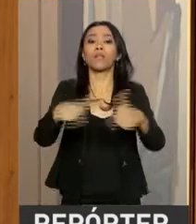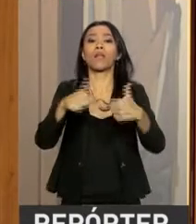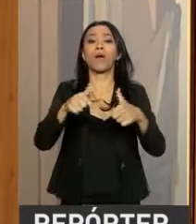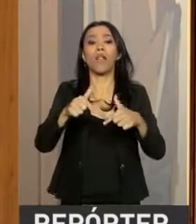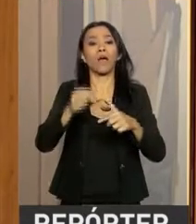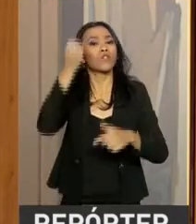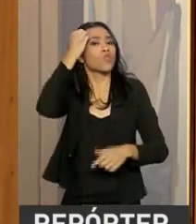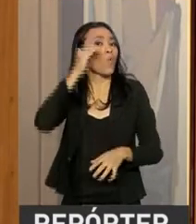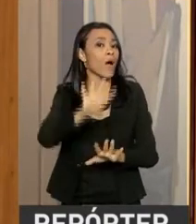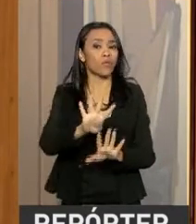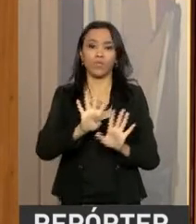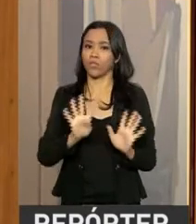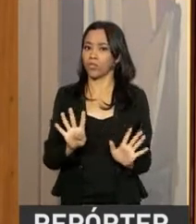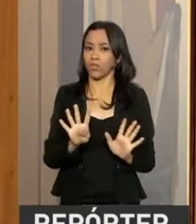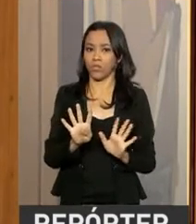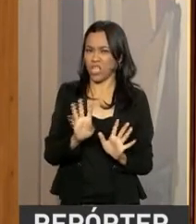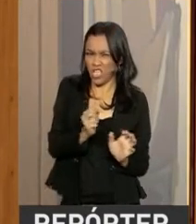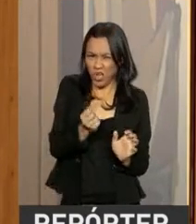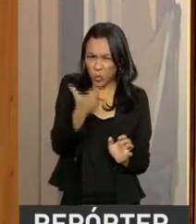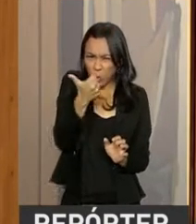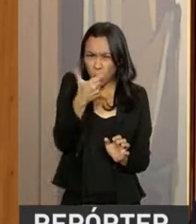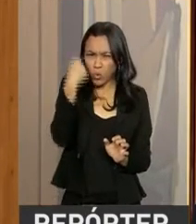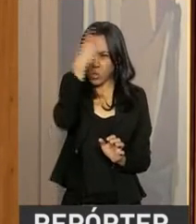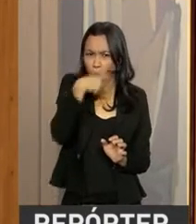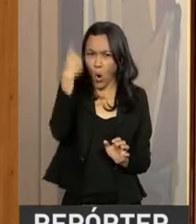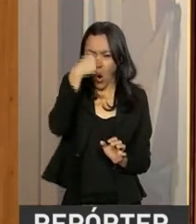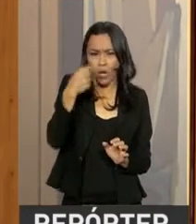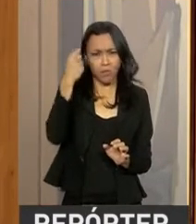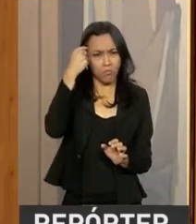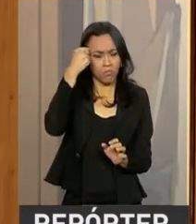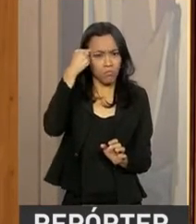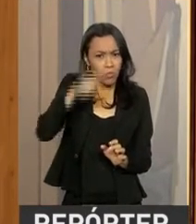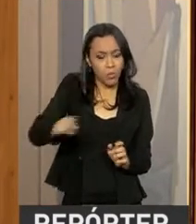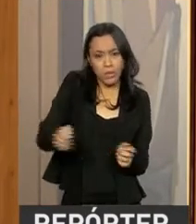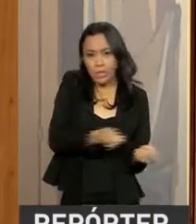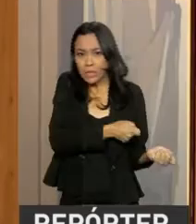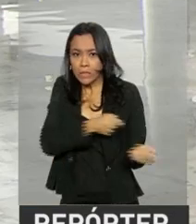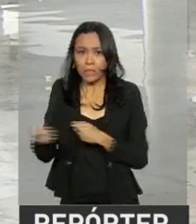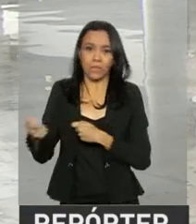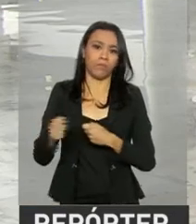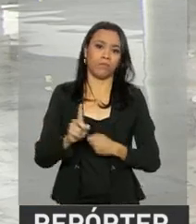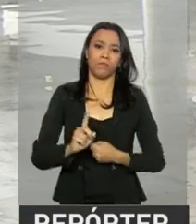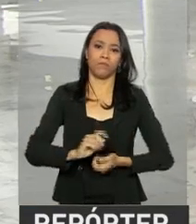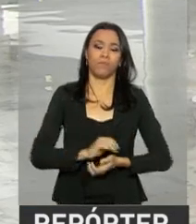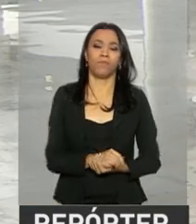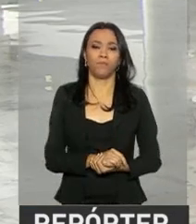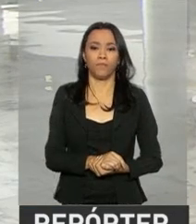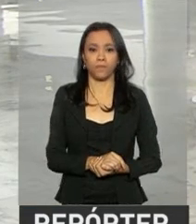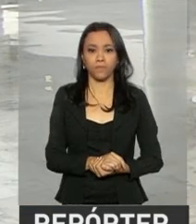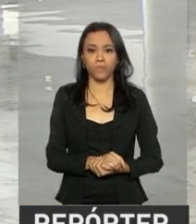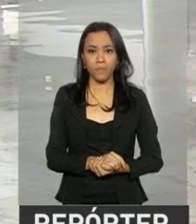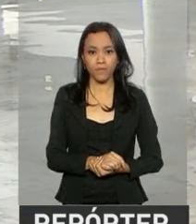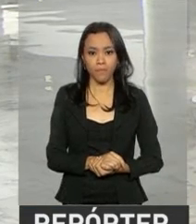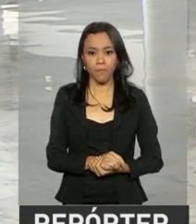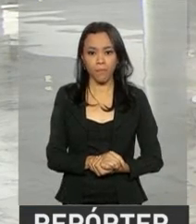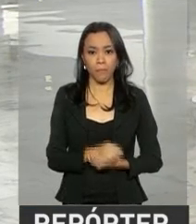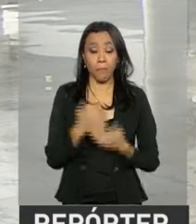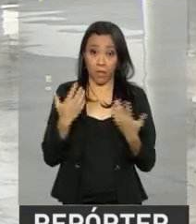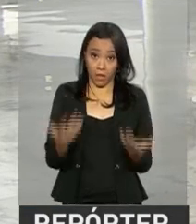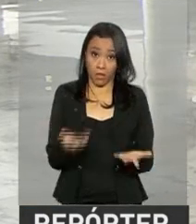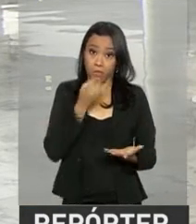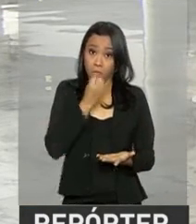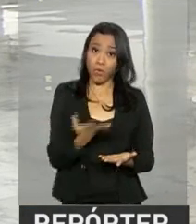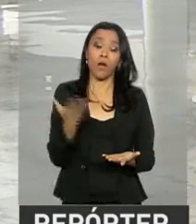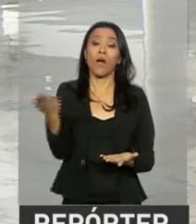trabalha apenas 4 dias e não 12 horas por dia durante sete dias e o